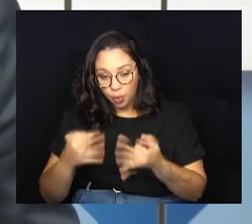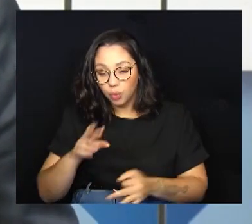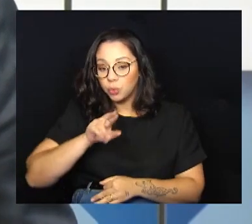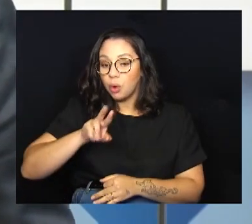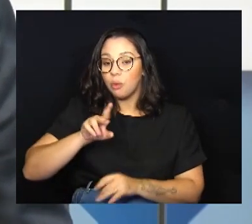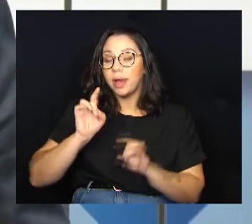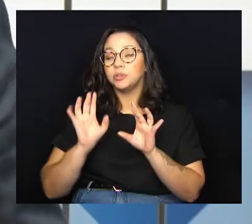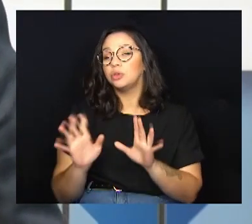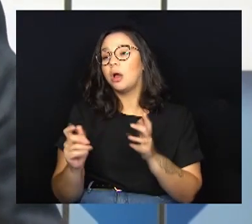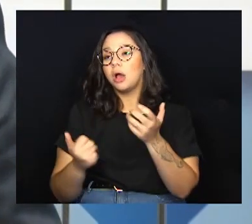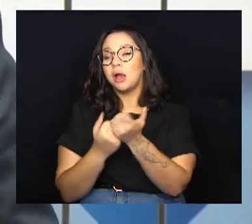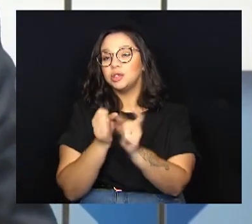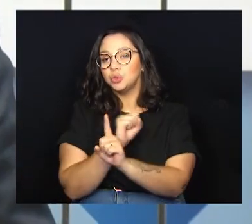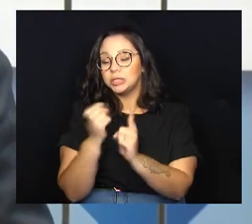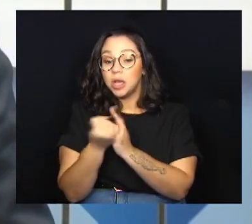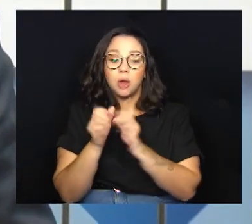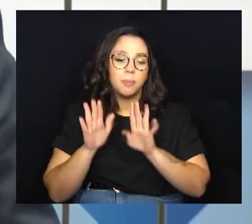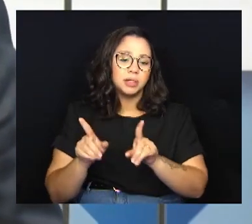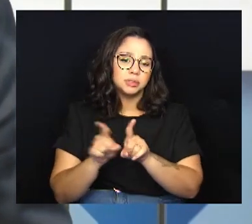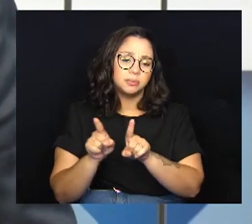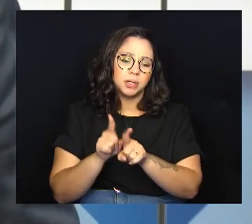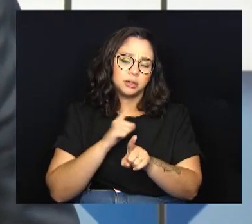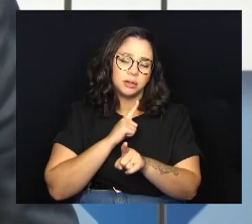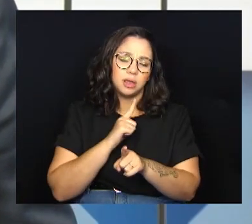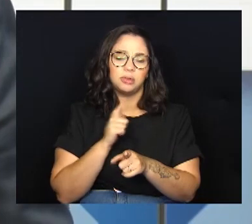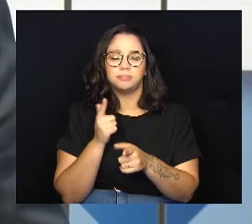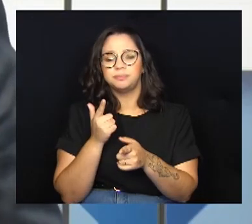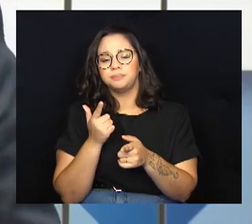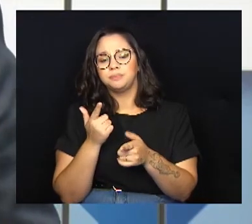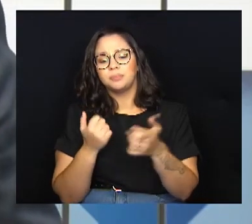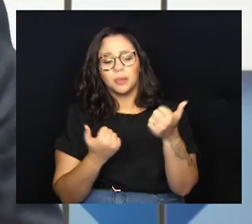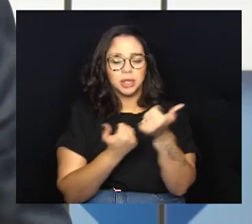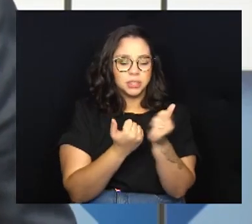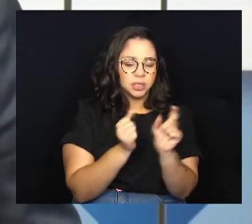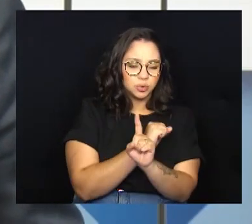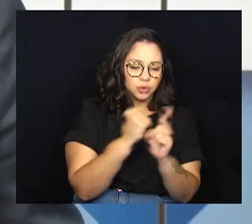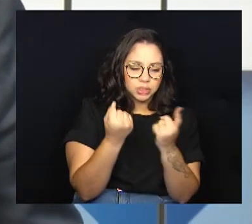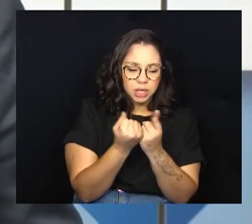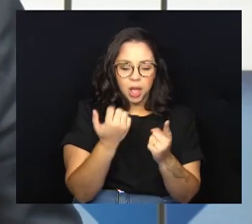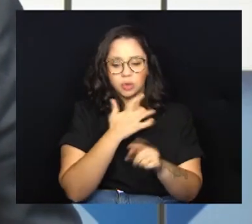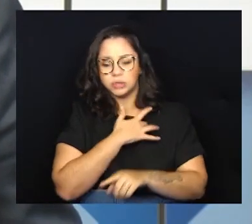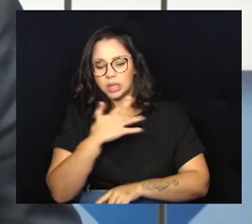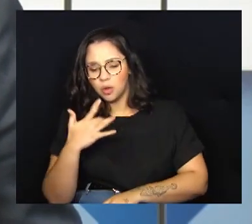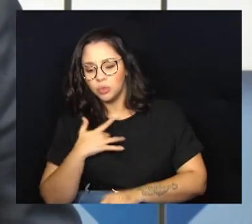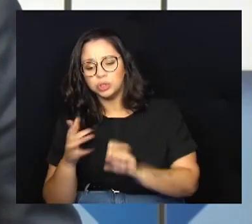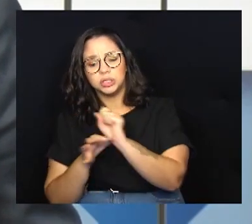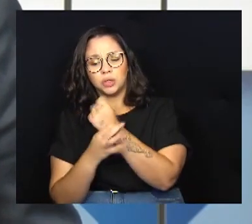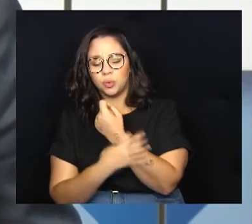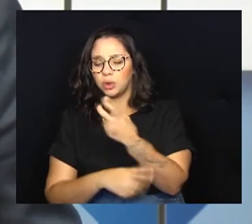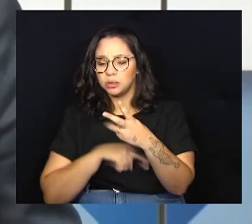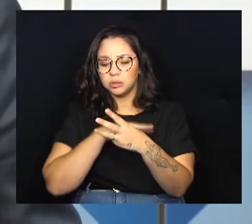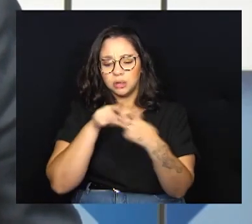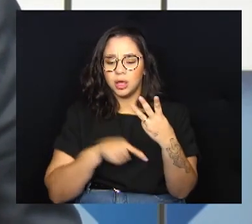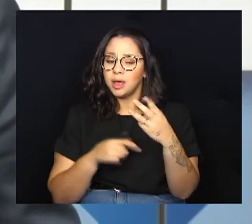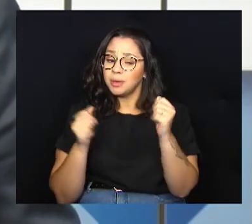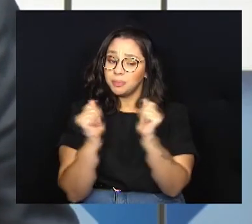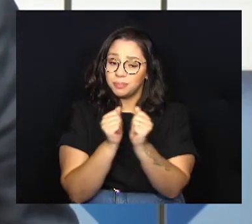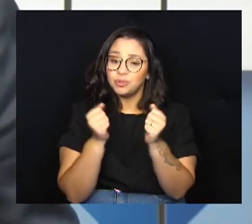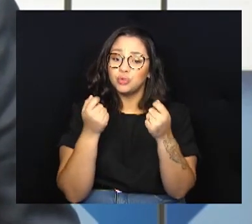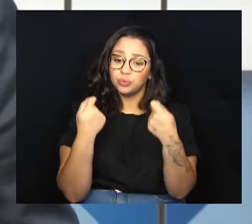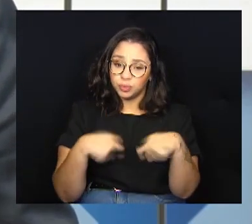de droga, né? Para a gente falar em prevenção às drogas. Eu acho que se a gente cuidar bem dos nossos